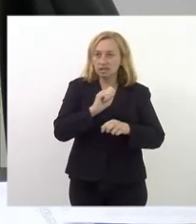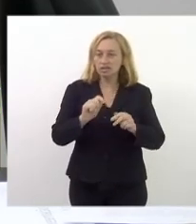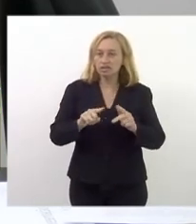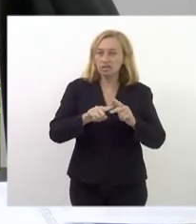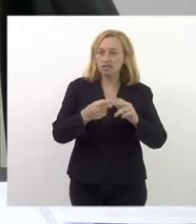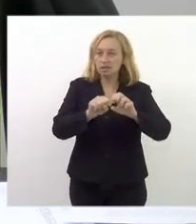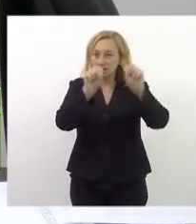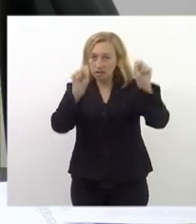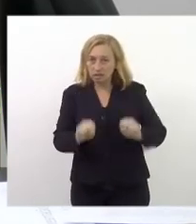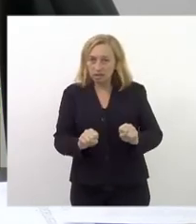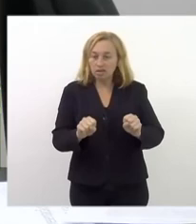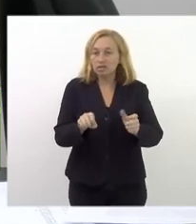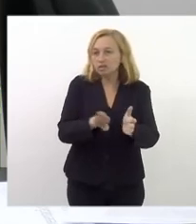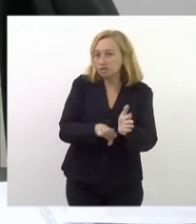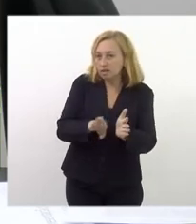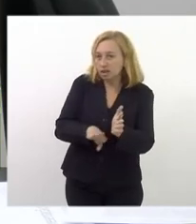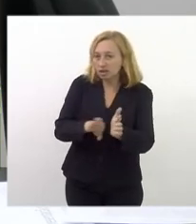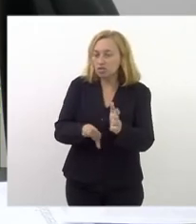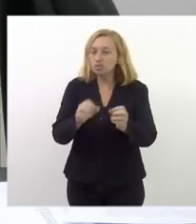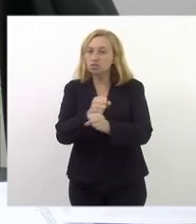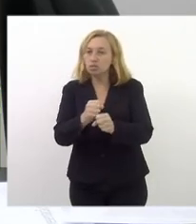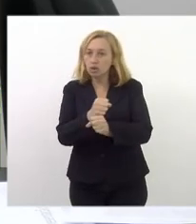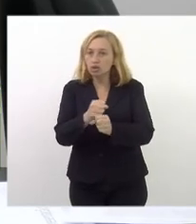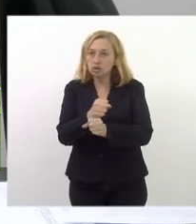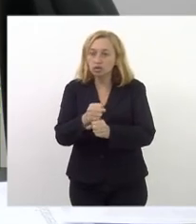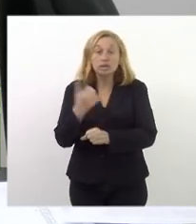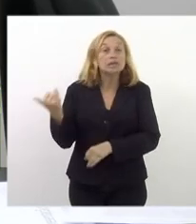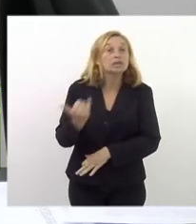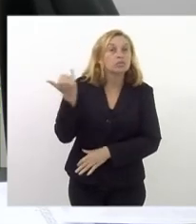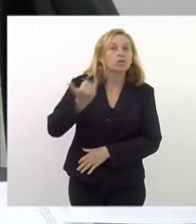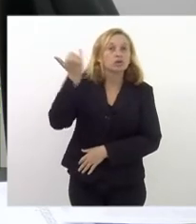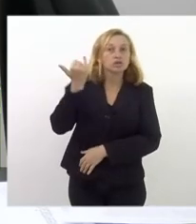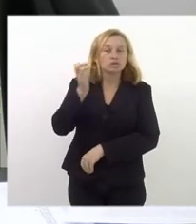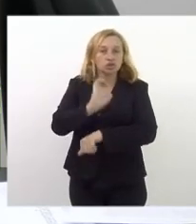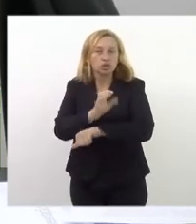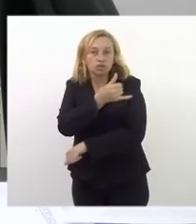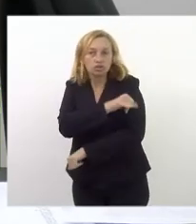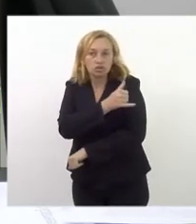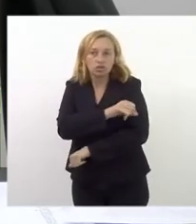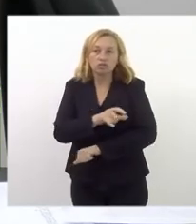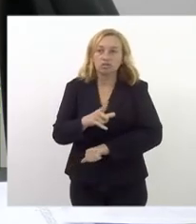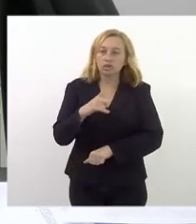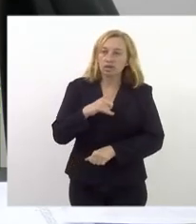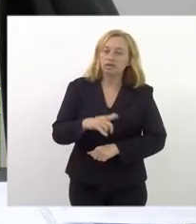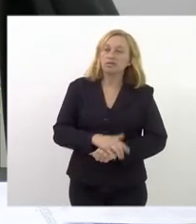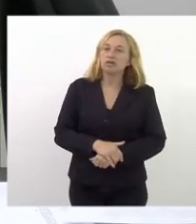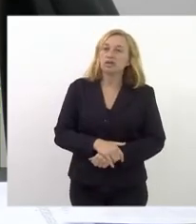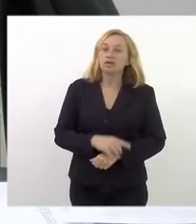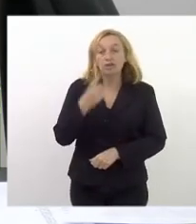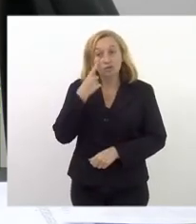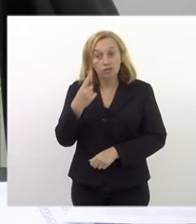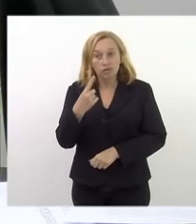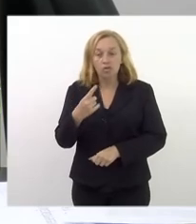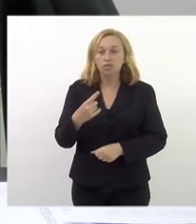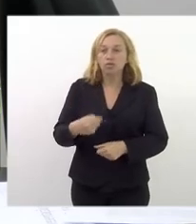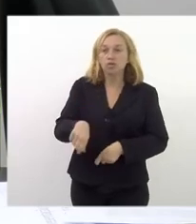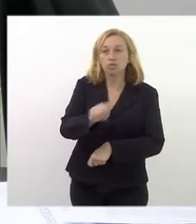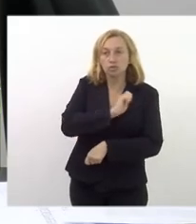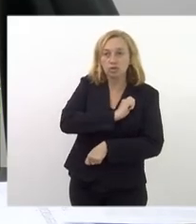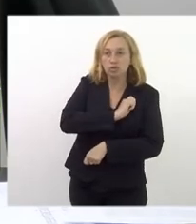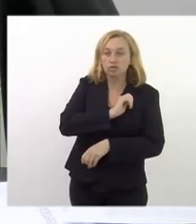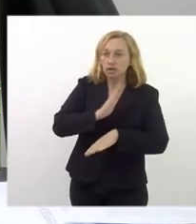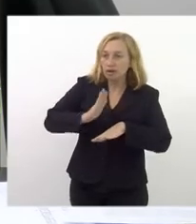da despesa. Ano importante para o Estado do Rio de Janeiro, visto que as receitas foram